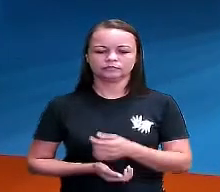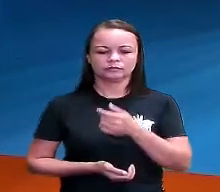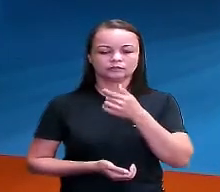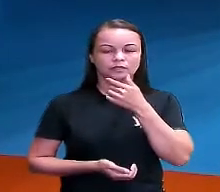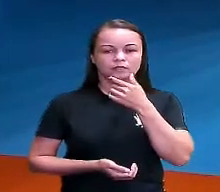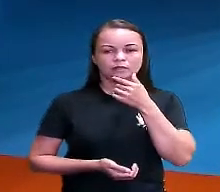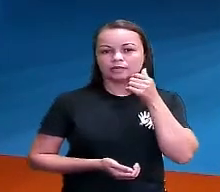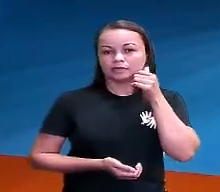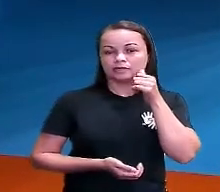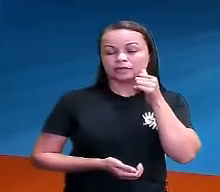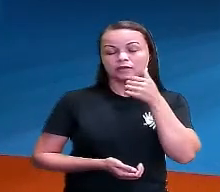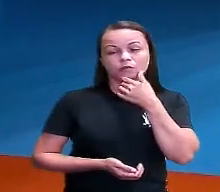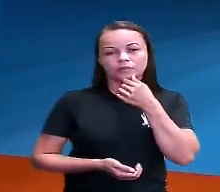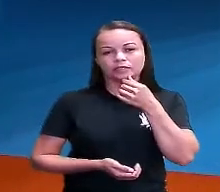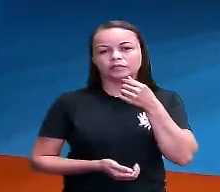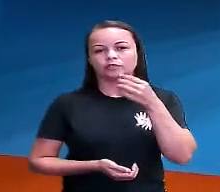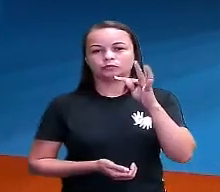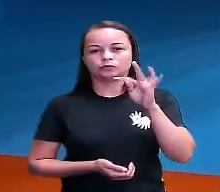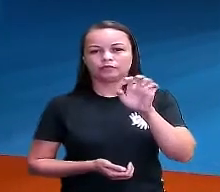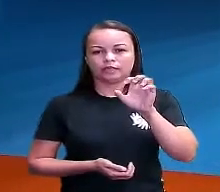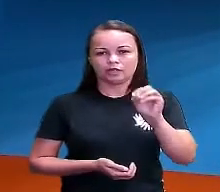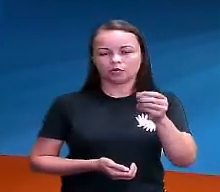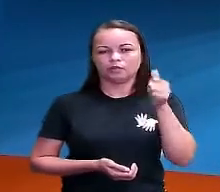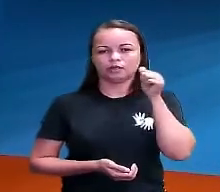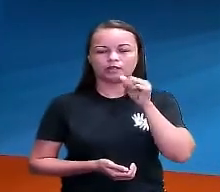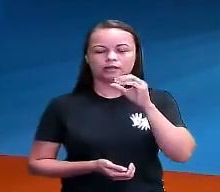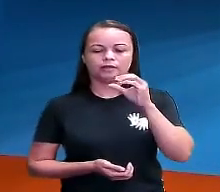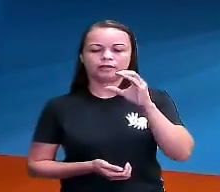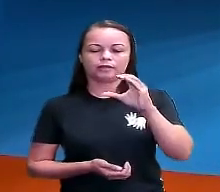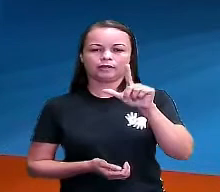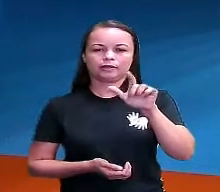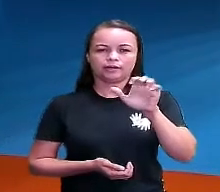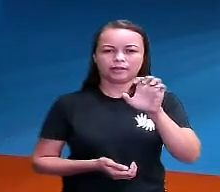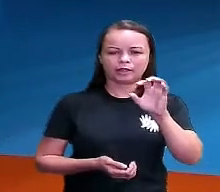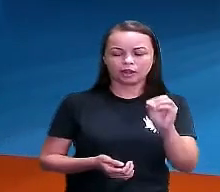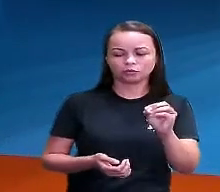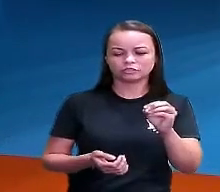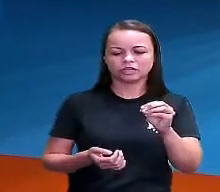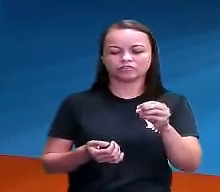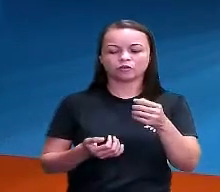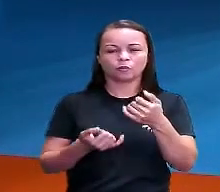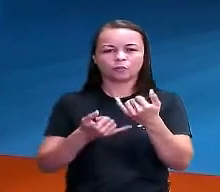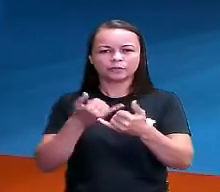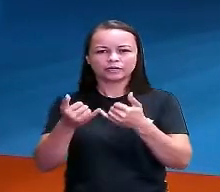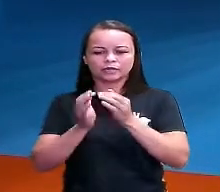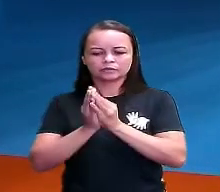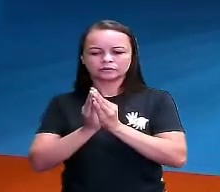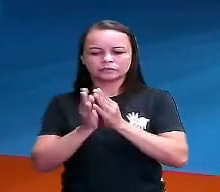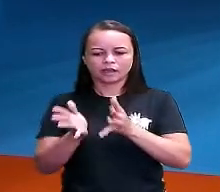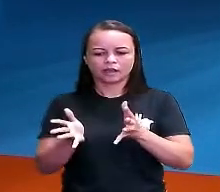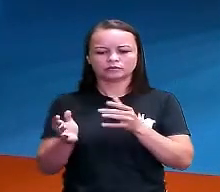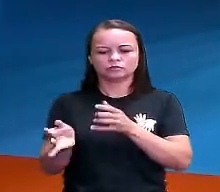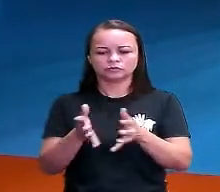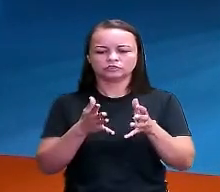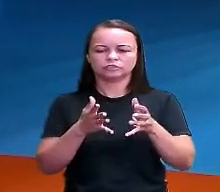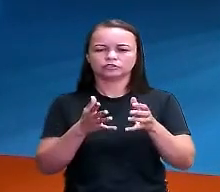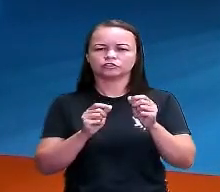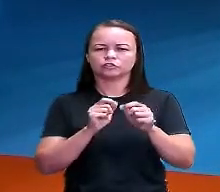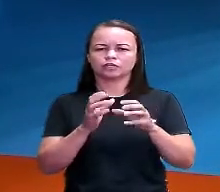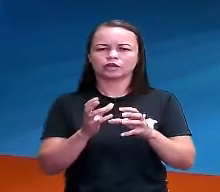estavam jogando dardos. Veja como cada um calculou os pontos nessa jogada e calcule outra